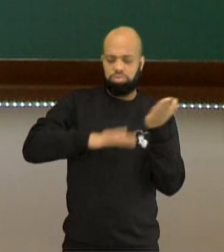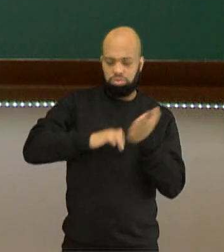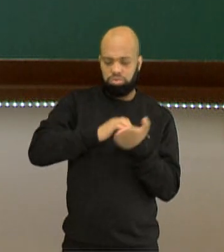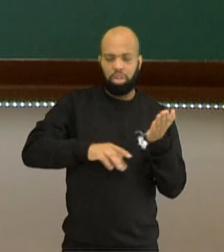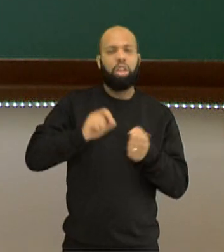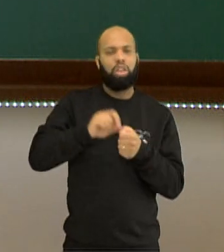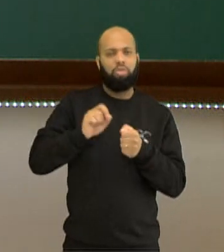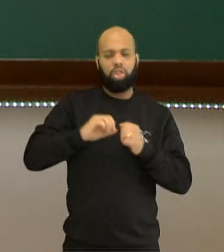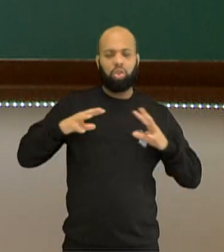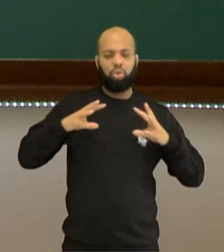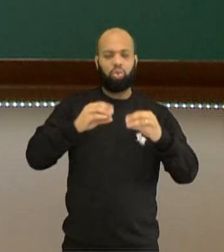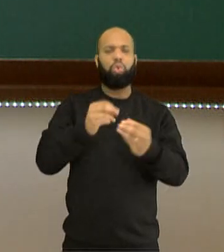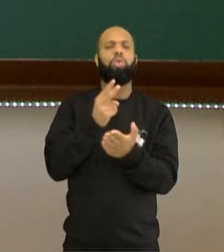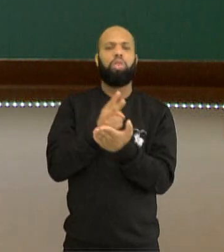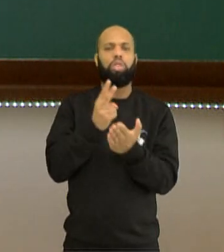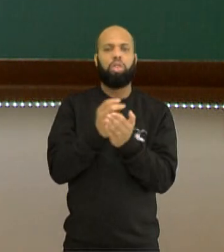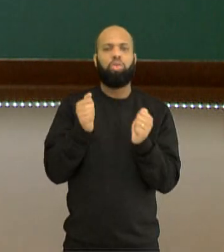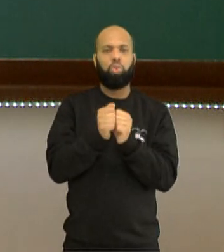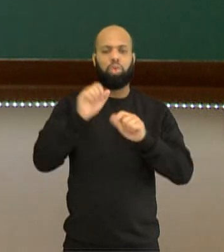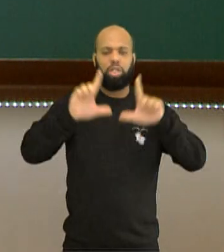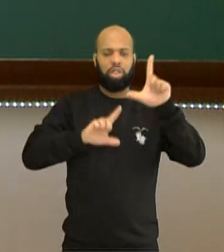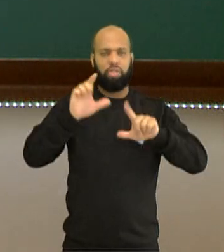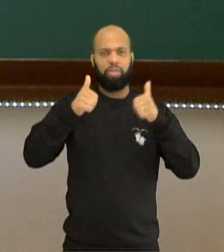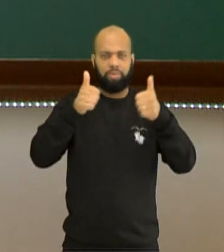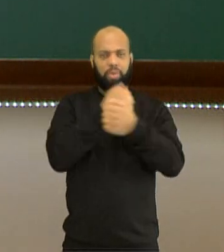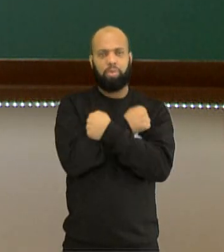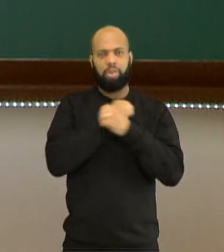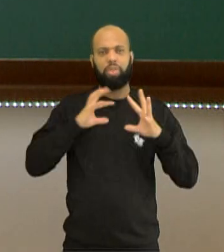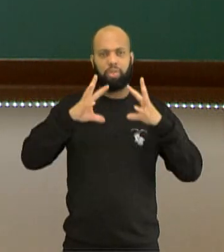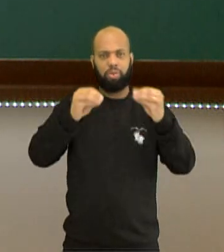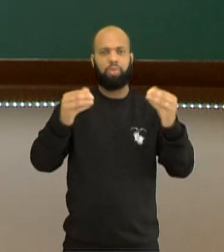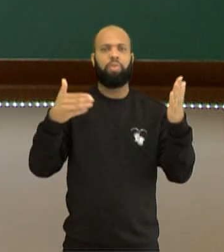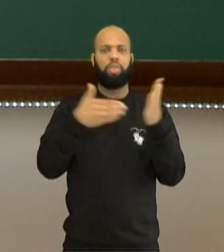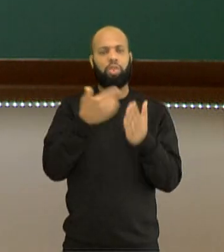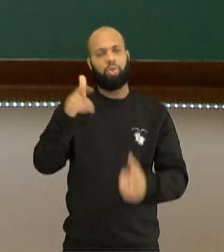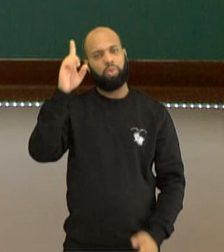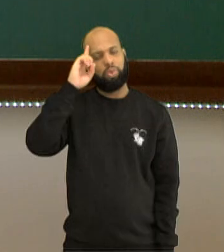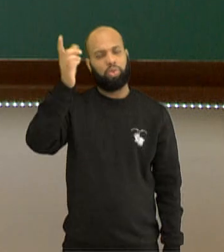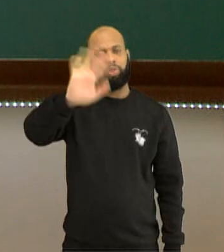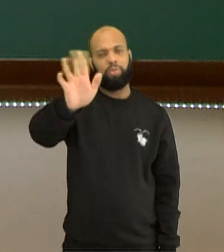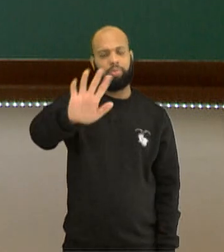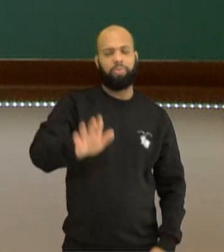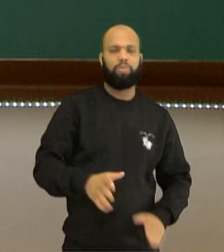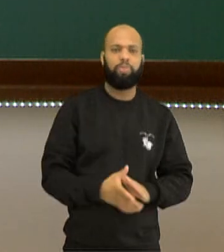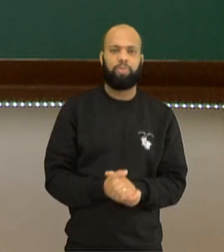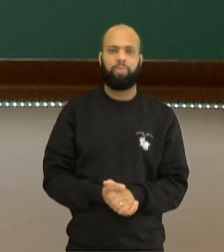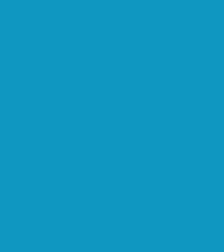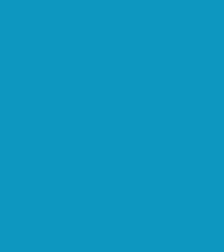deixem de fazer e sempre acompanhem aqui pela TV. Um abraço, tudo de bom, até a próxima aula. Até!